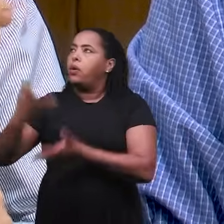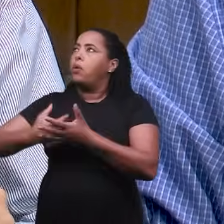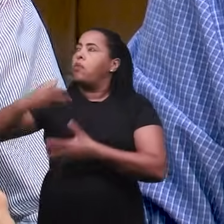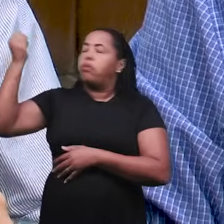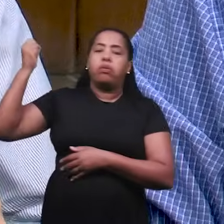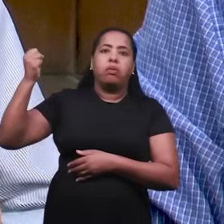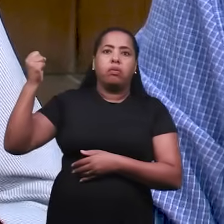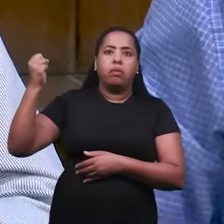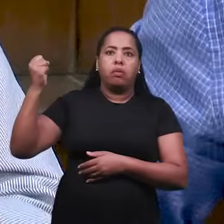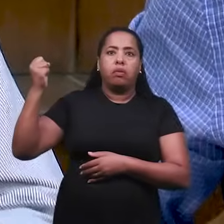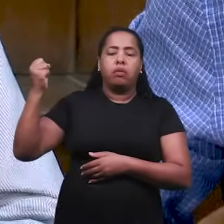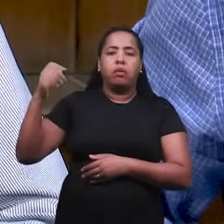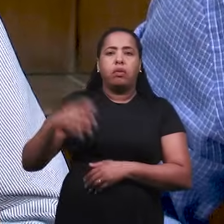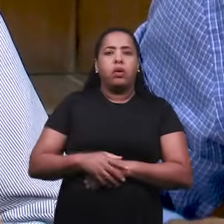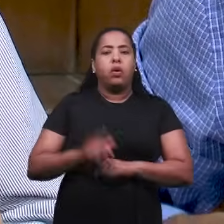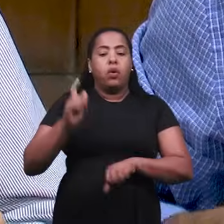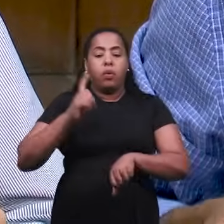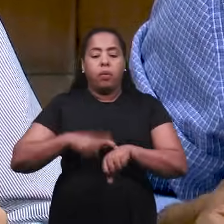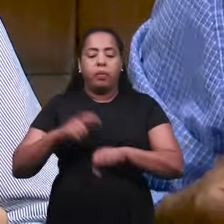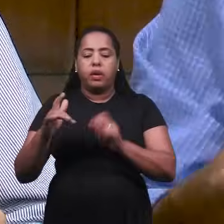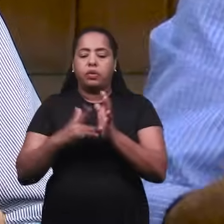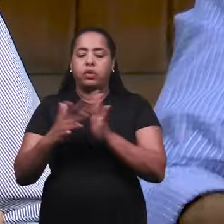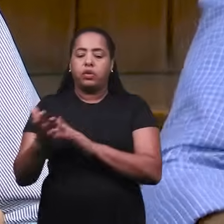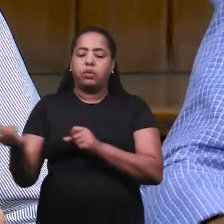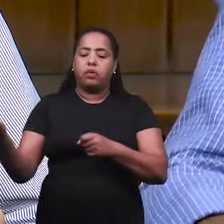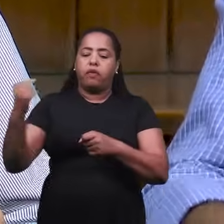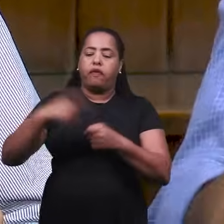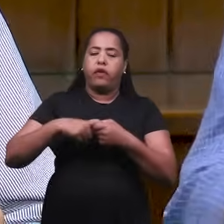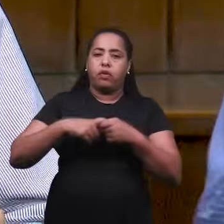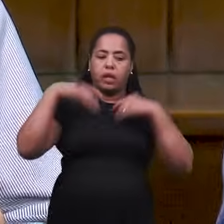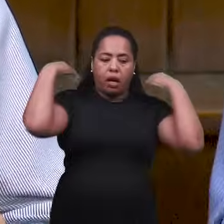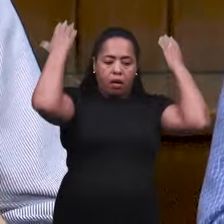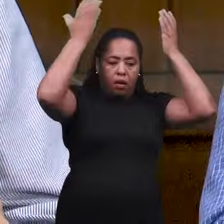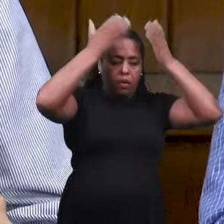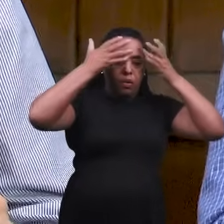ares. Quando Jesus vier para reinar,